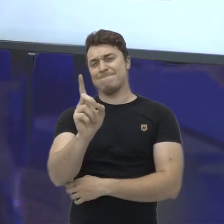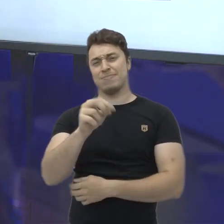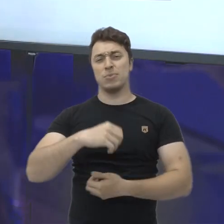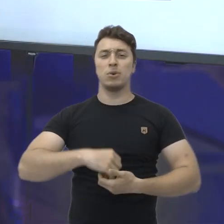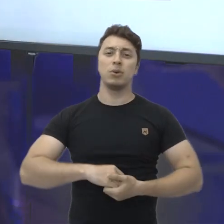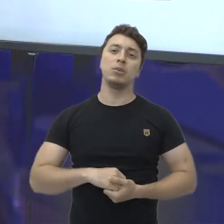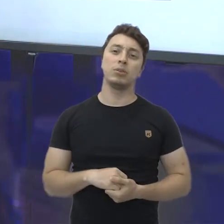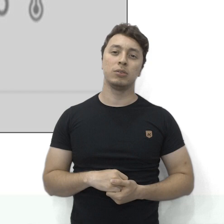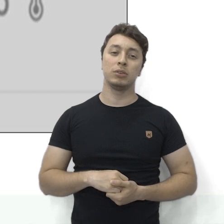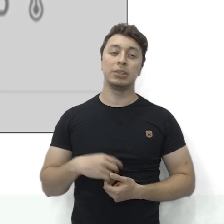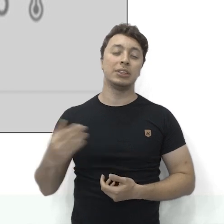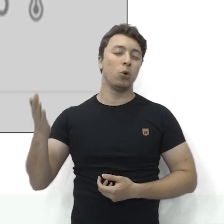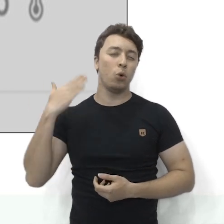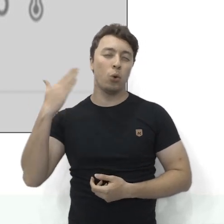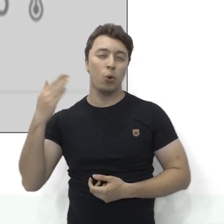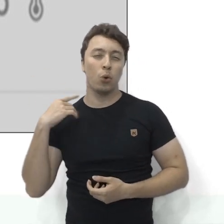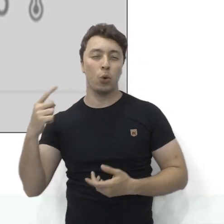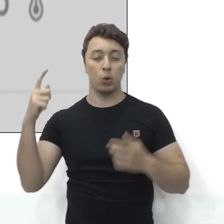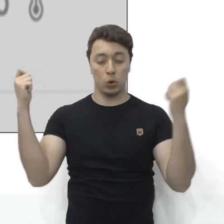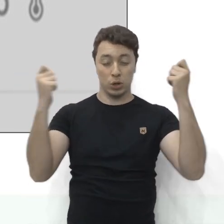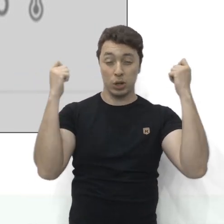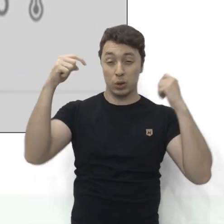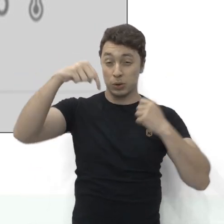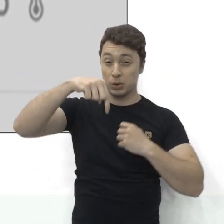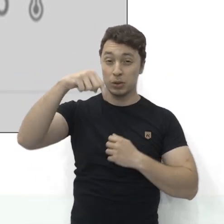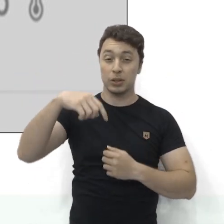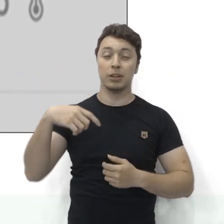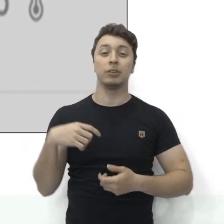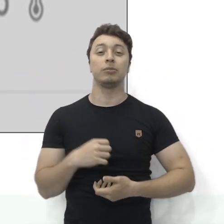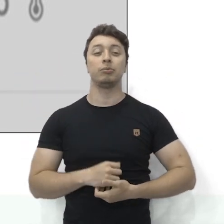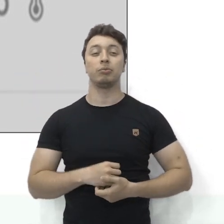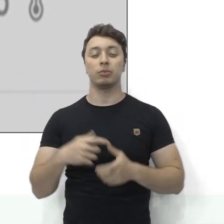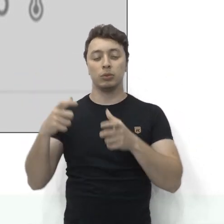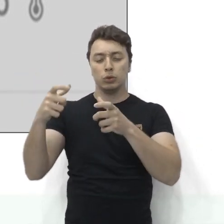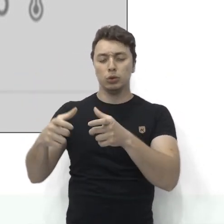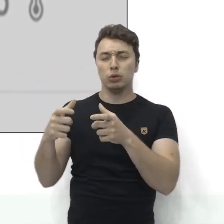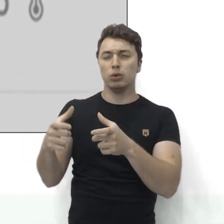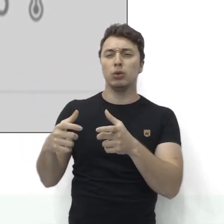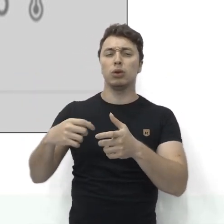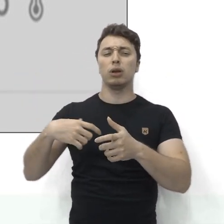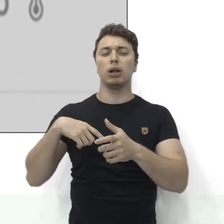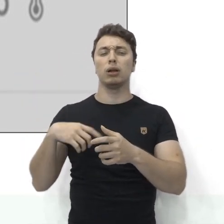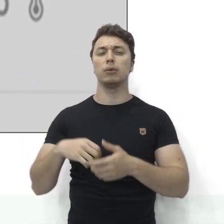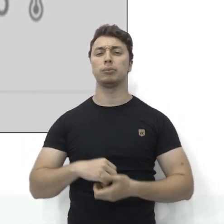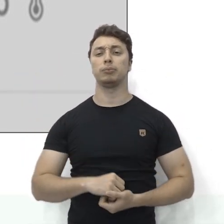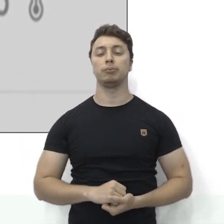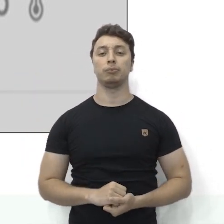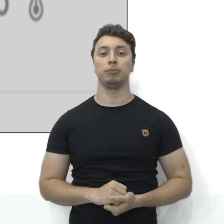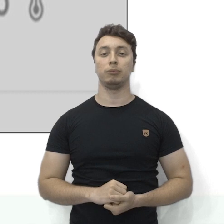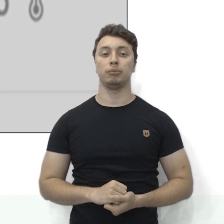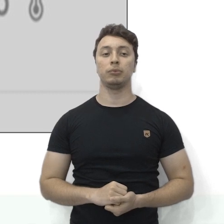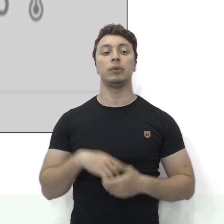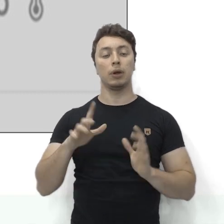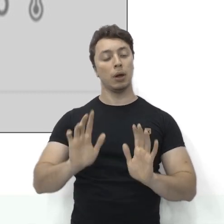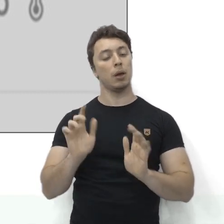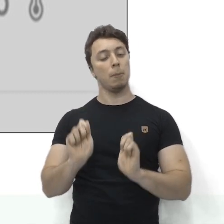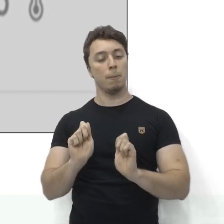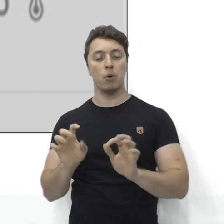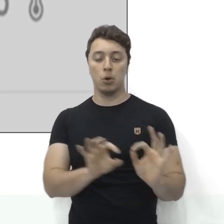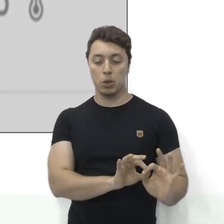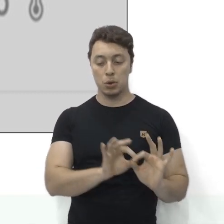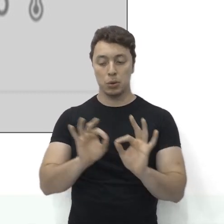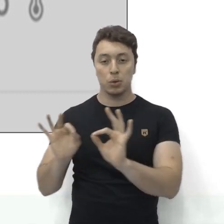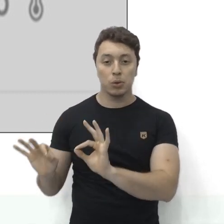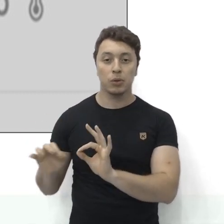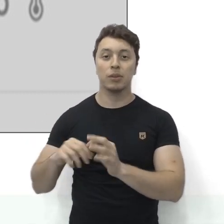O calor de nossa cidade está relacionado com a sua localização geográfica. Nós podemos acompanhar essa